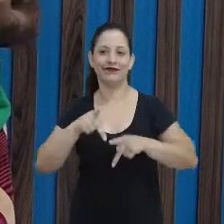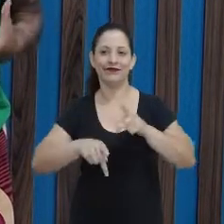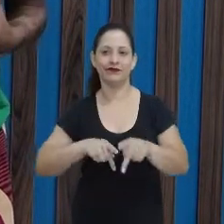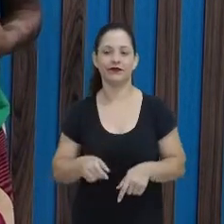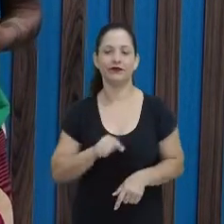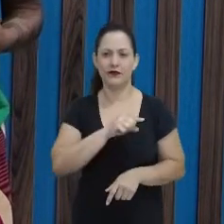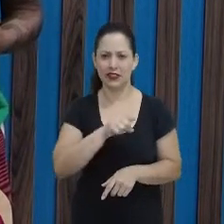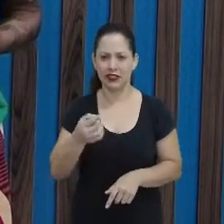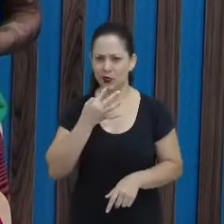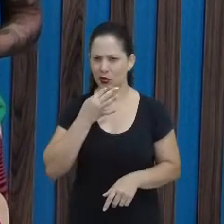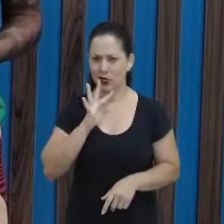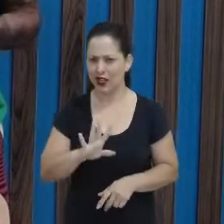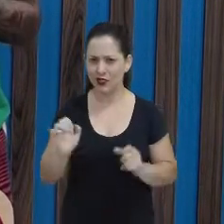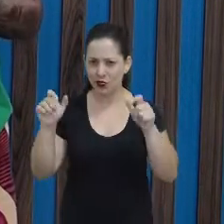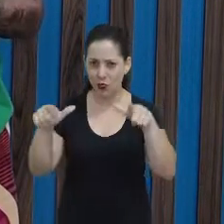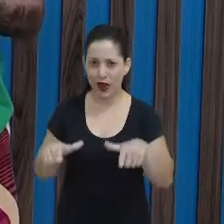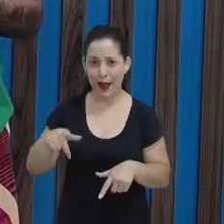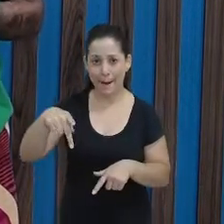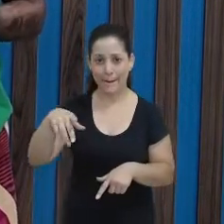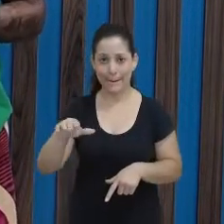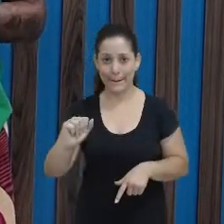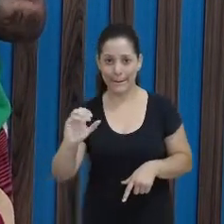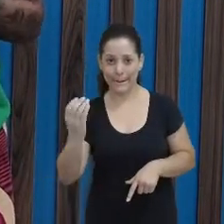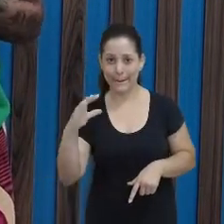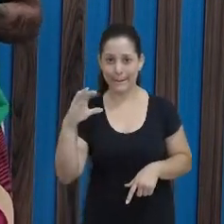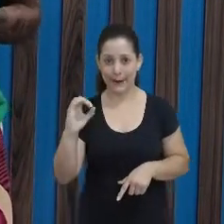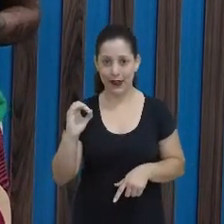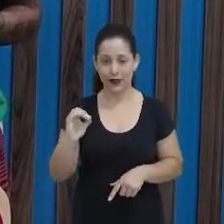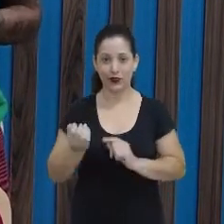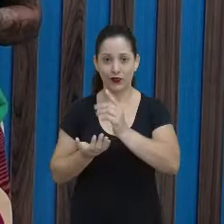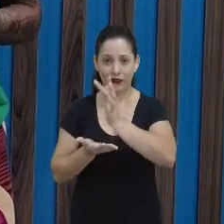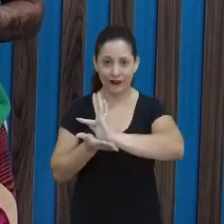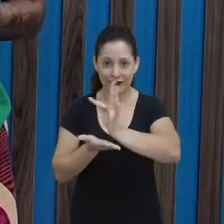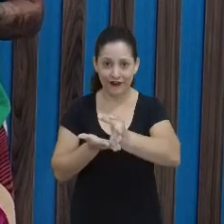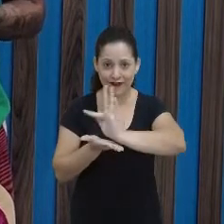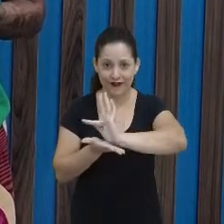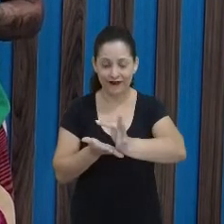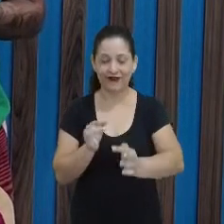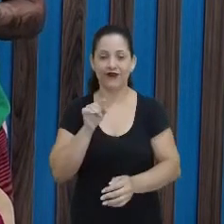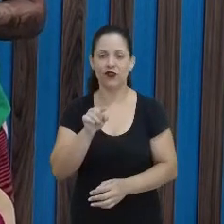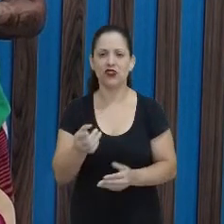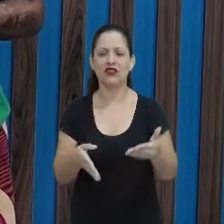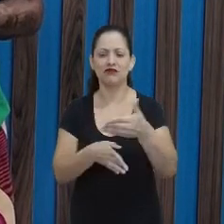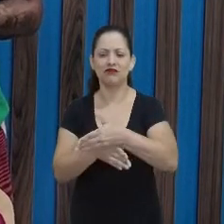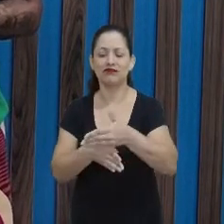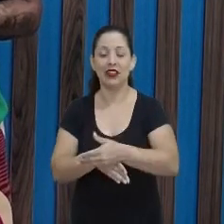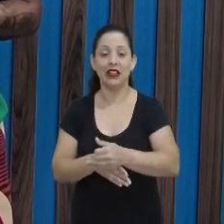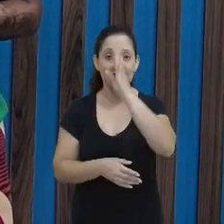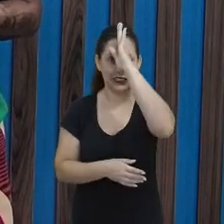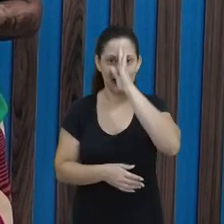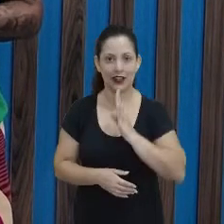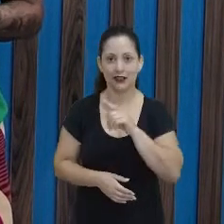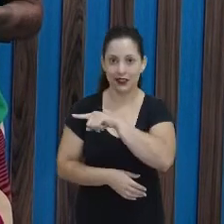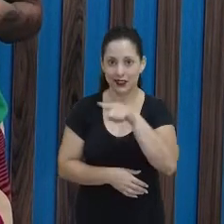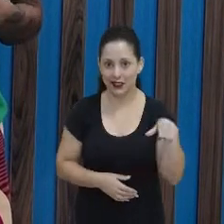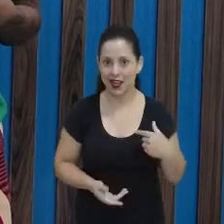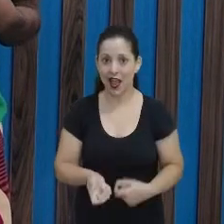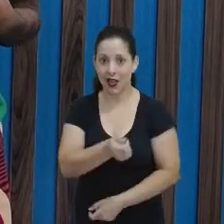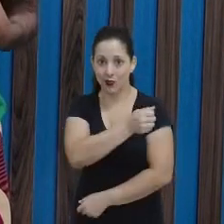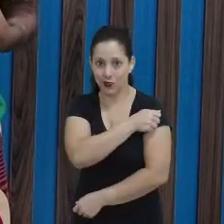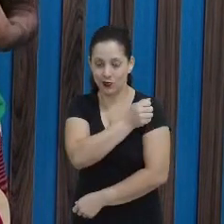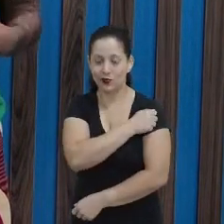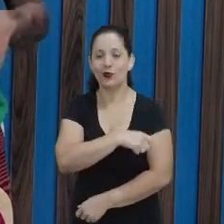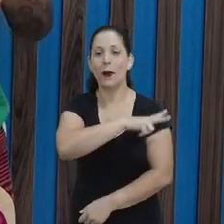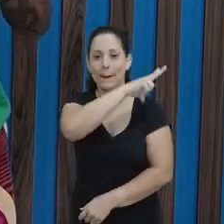você não conhece o Paço do Frevo, você, enquanto estudante da Prefeitura do Recife, você tem acesso a ele gratuitamente, viu, gente? Basta você ir